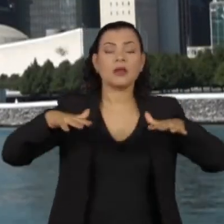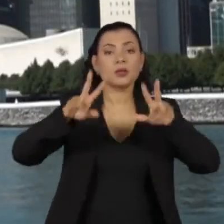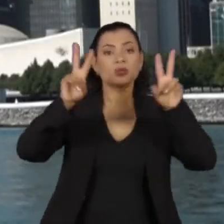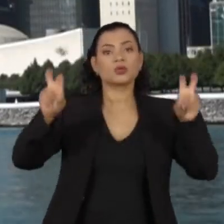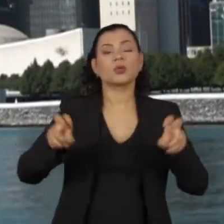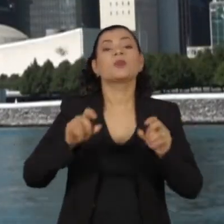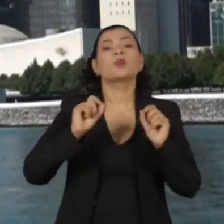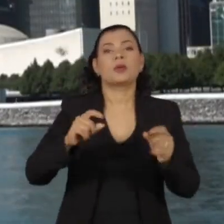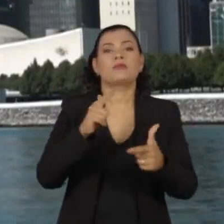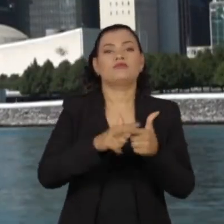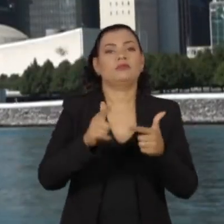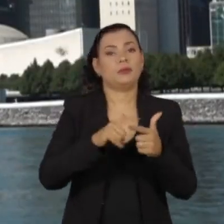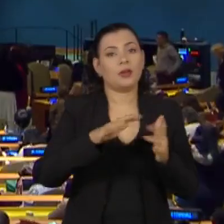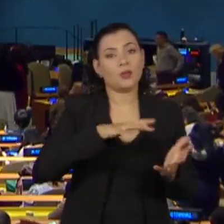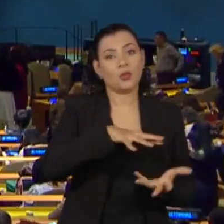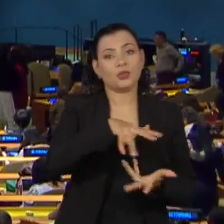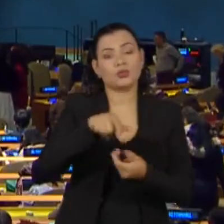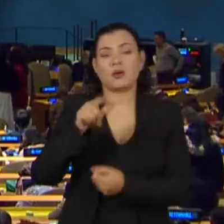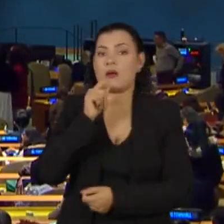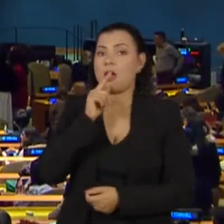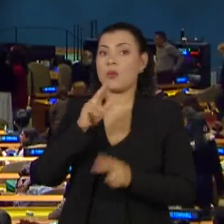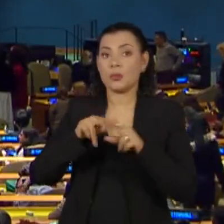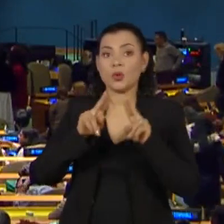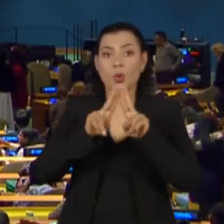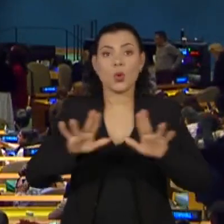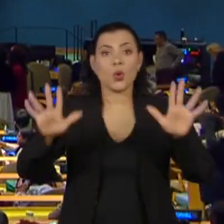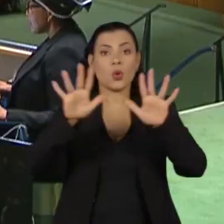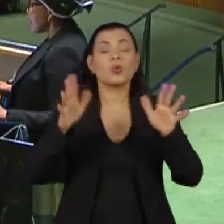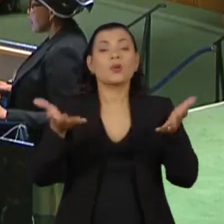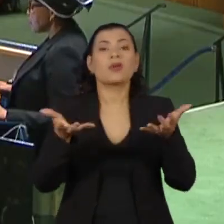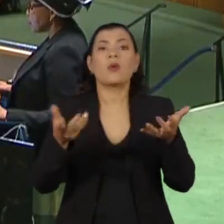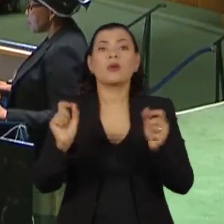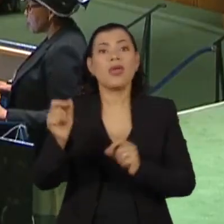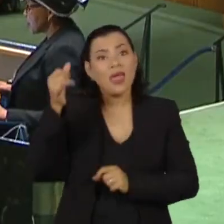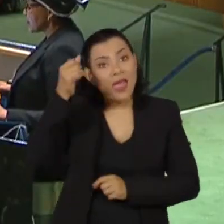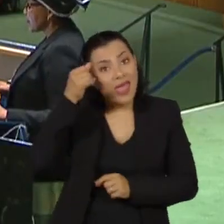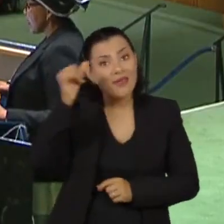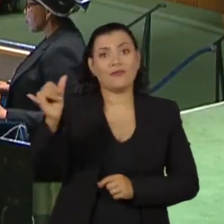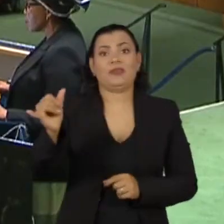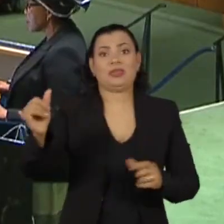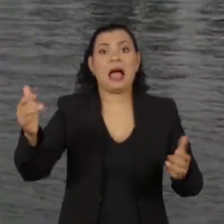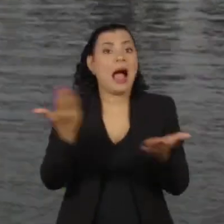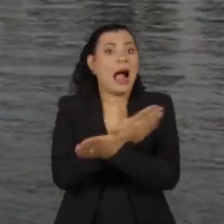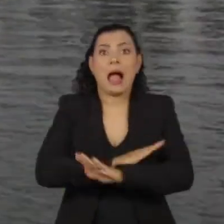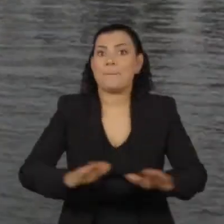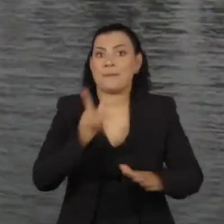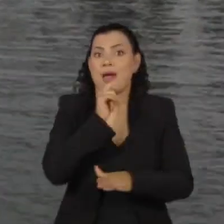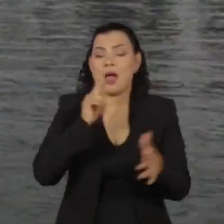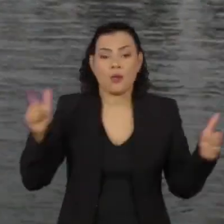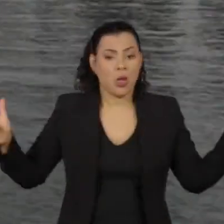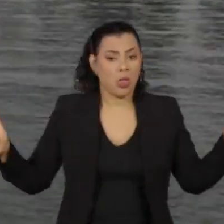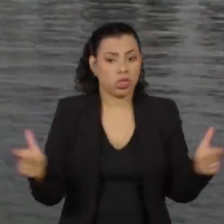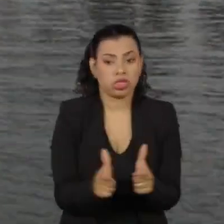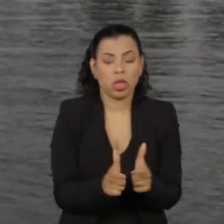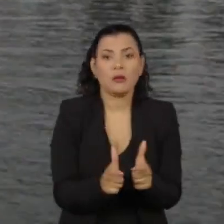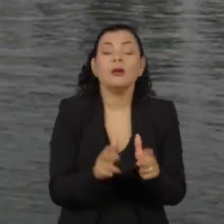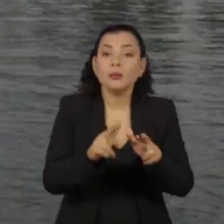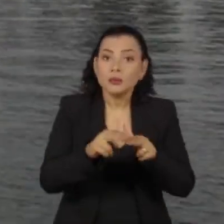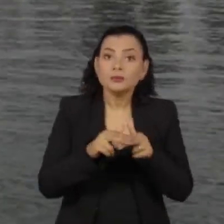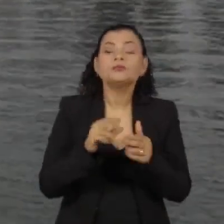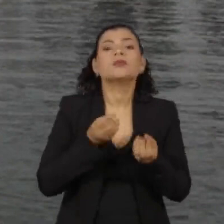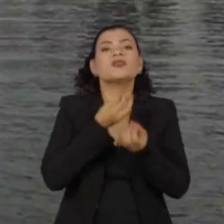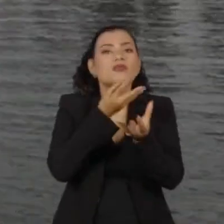da água o objetivo da ONU é evitar a escassez Global serão discutidos financiamentos compartilhamentos de informações